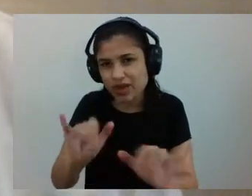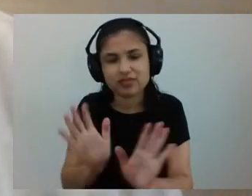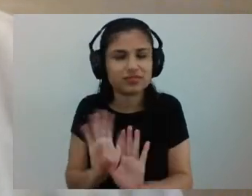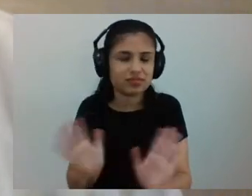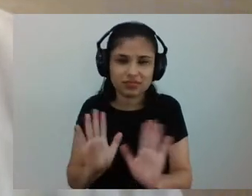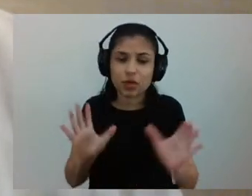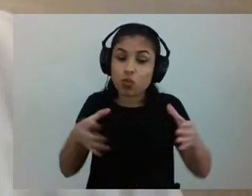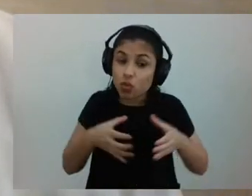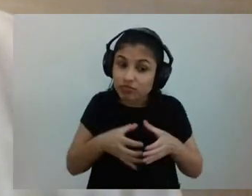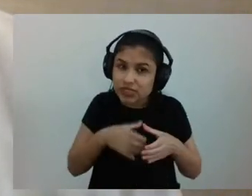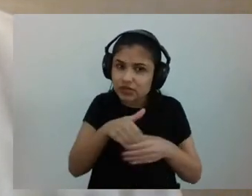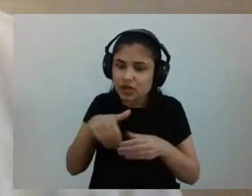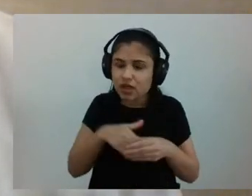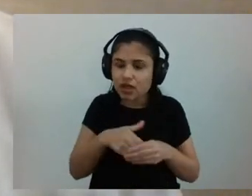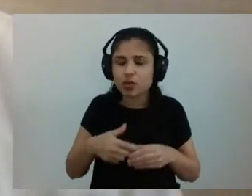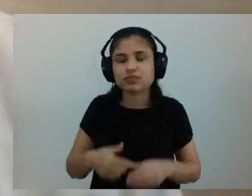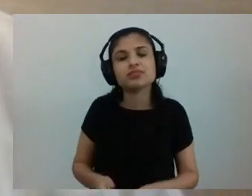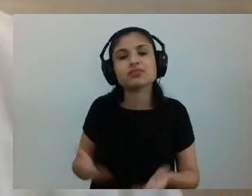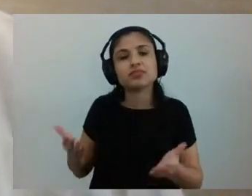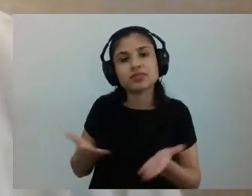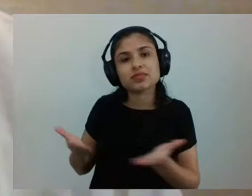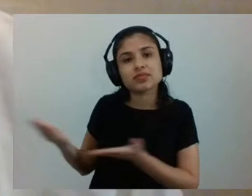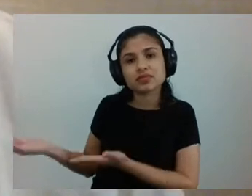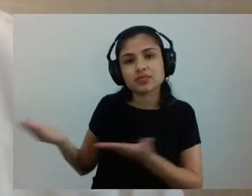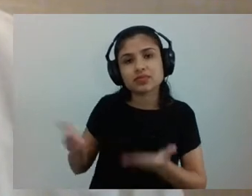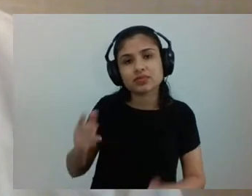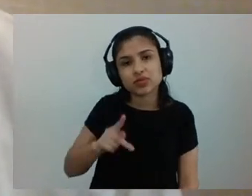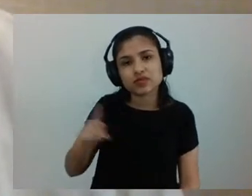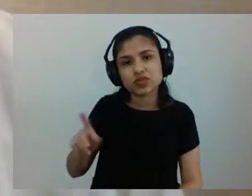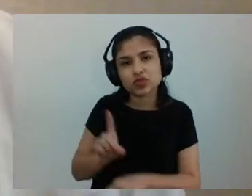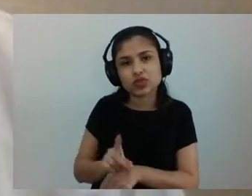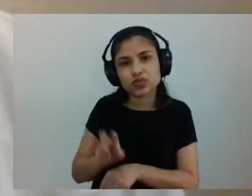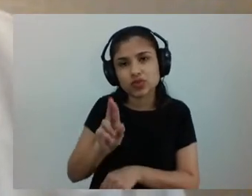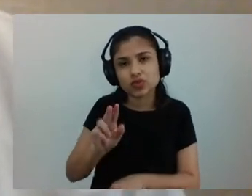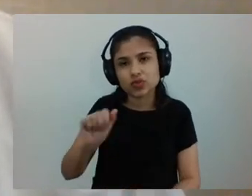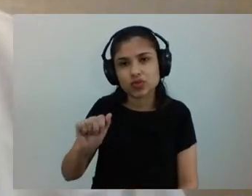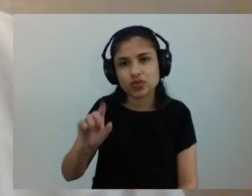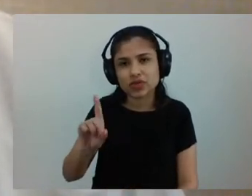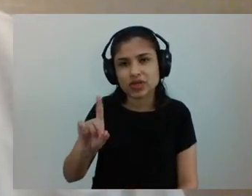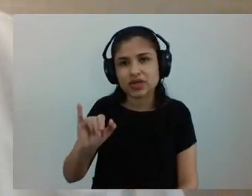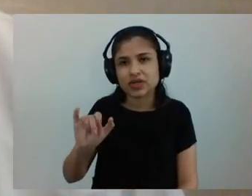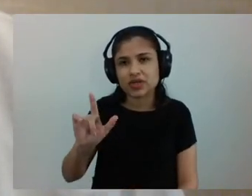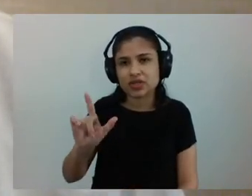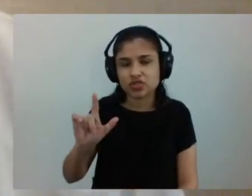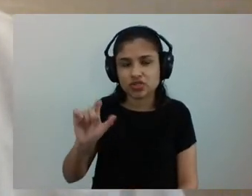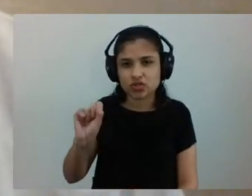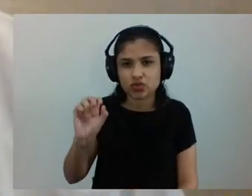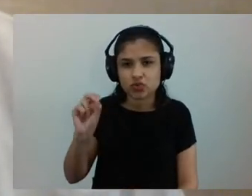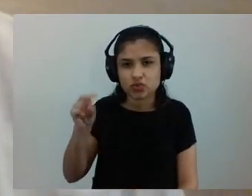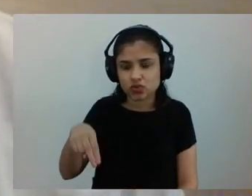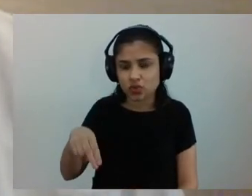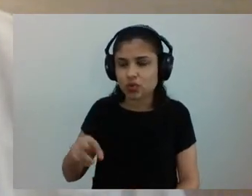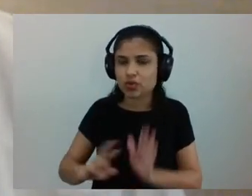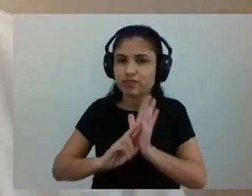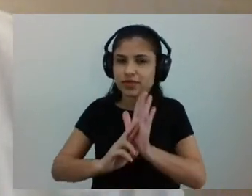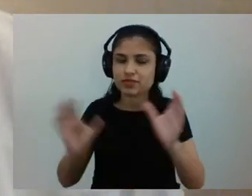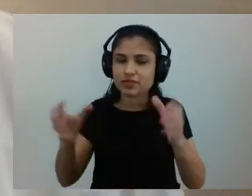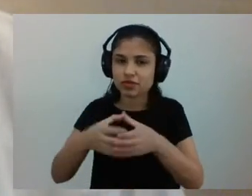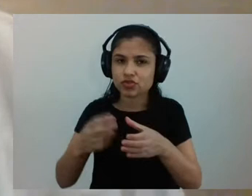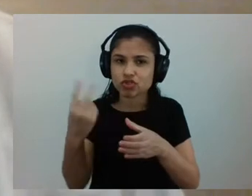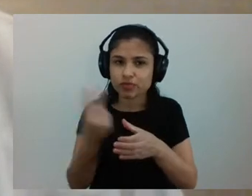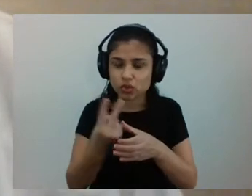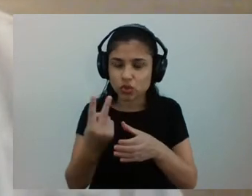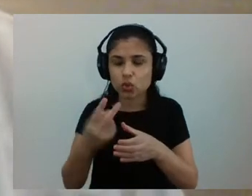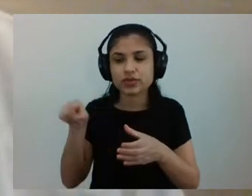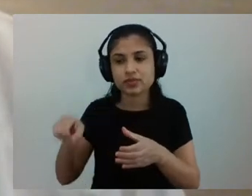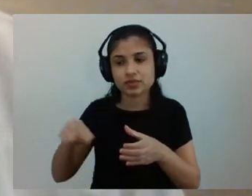agora ao professor doutor Adilson, representante à candidatura de reitor da Chapa 2, a